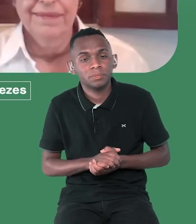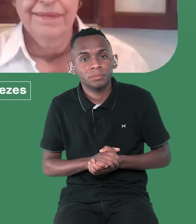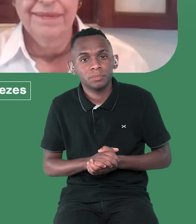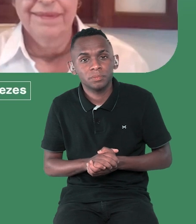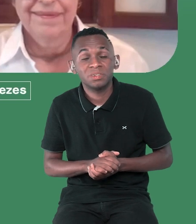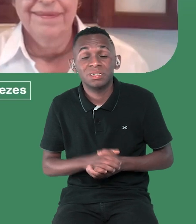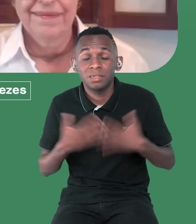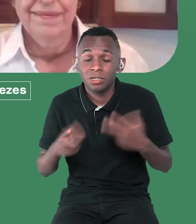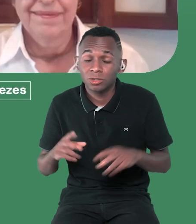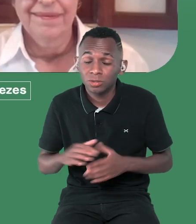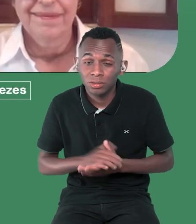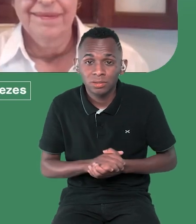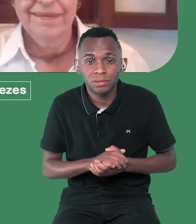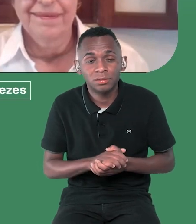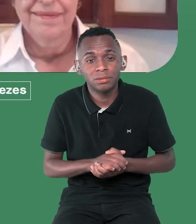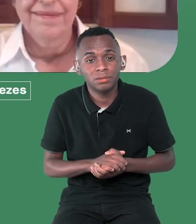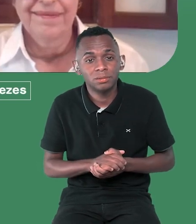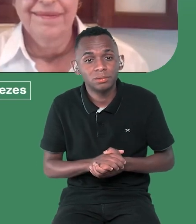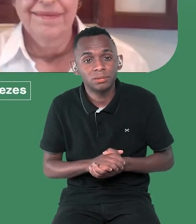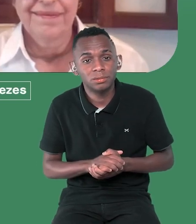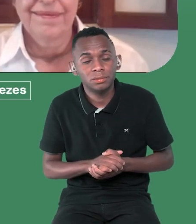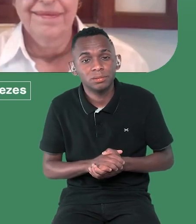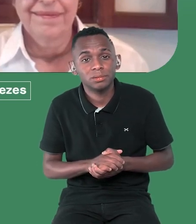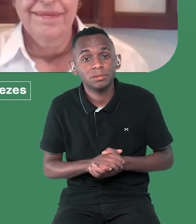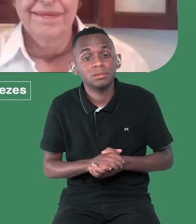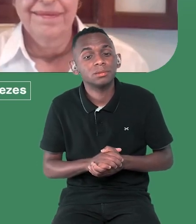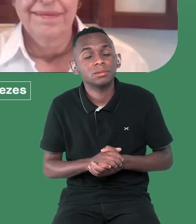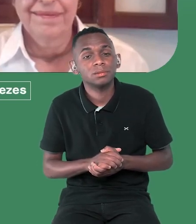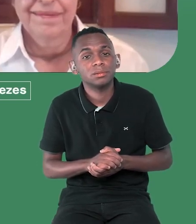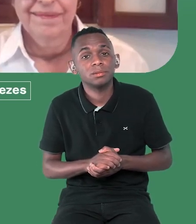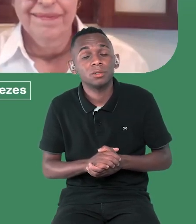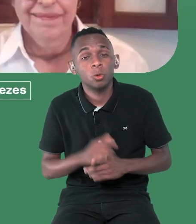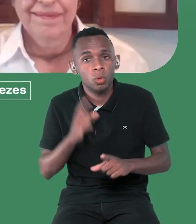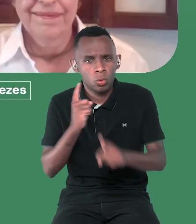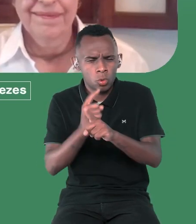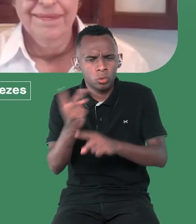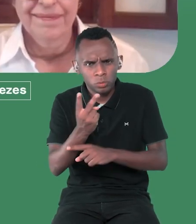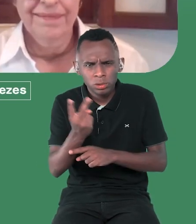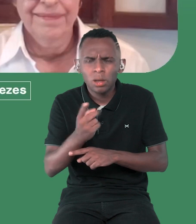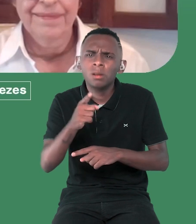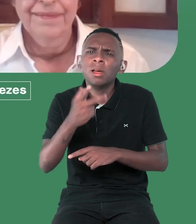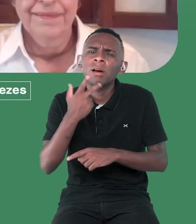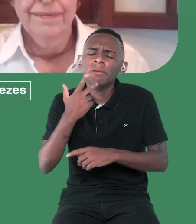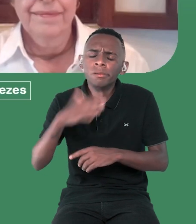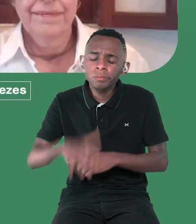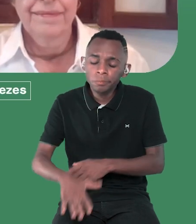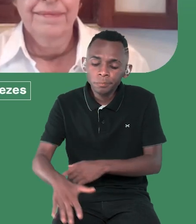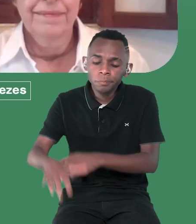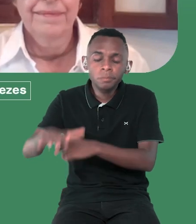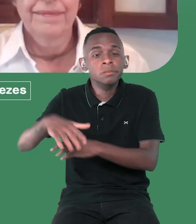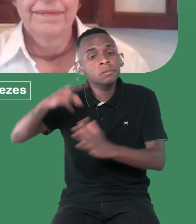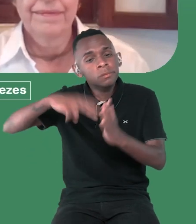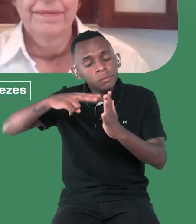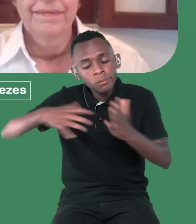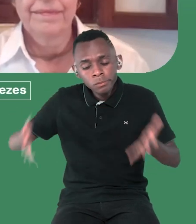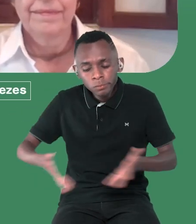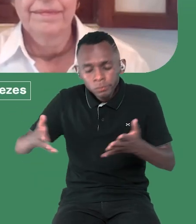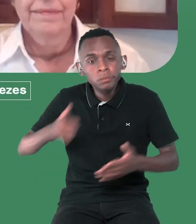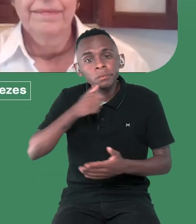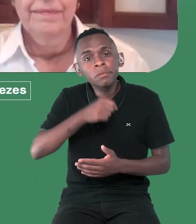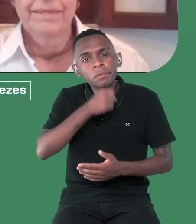livro sair... entrar no encontro de vocês duas. Você falou que lia, né, na infância, instigada pela sua